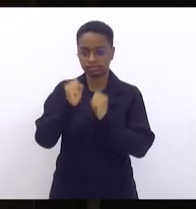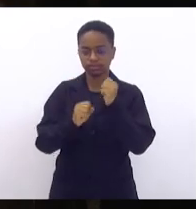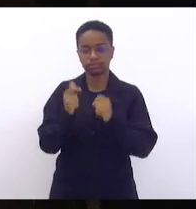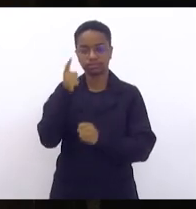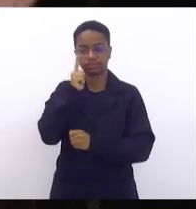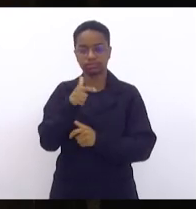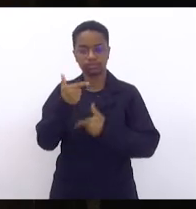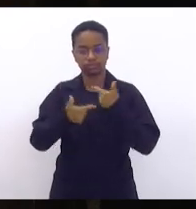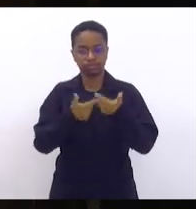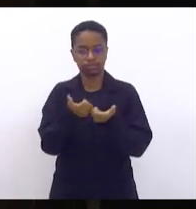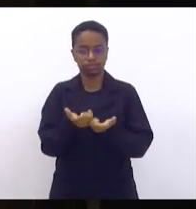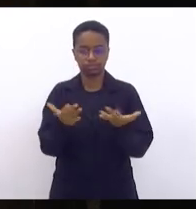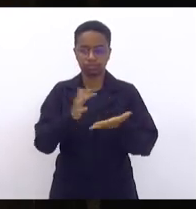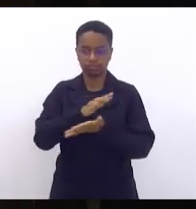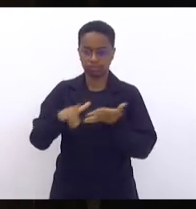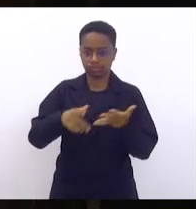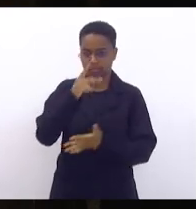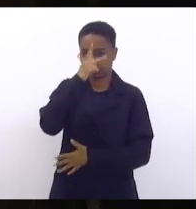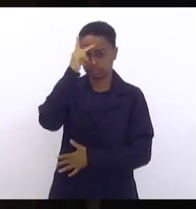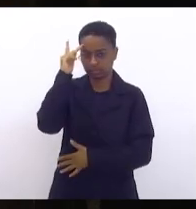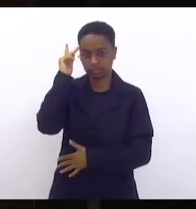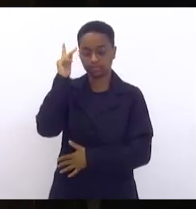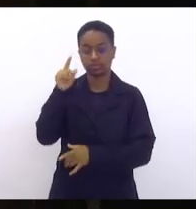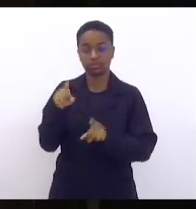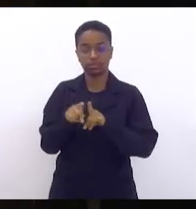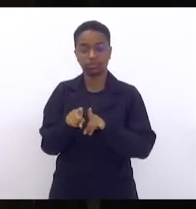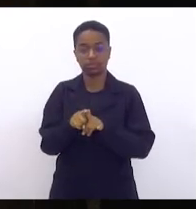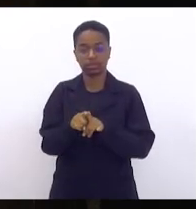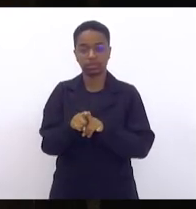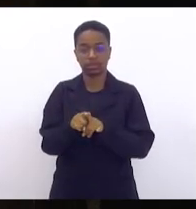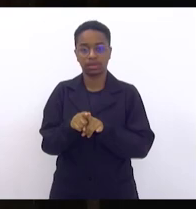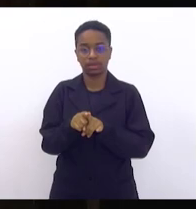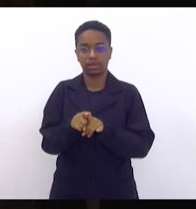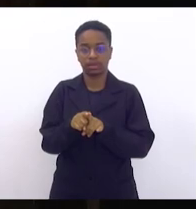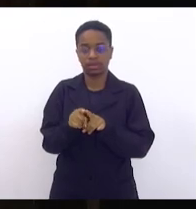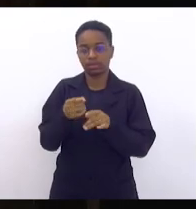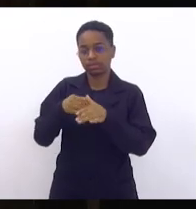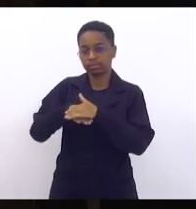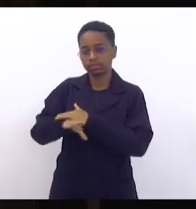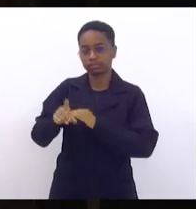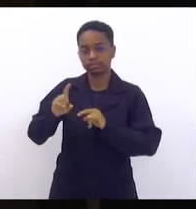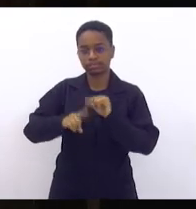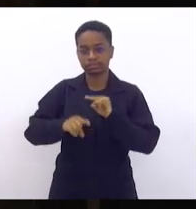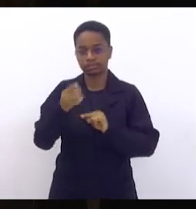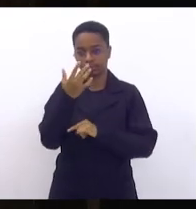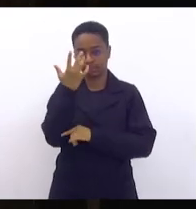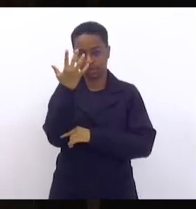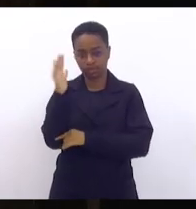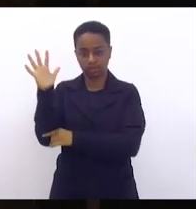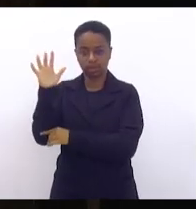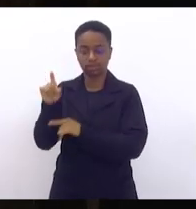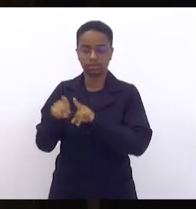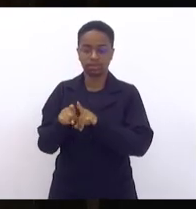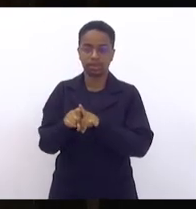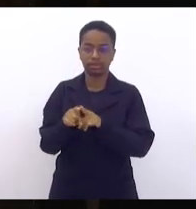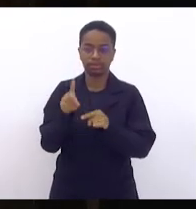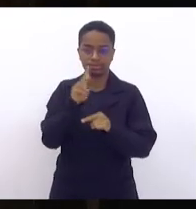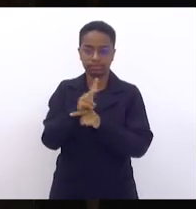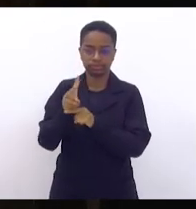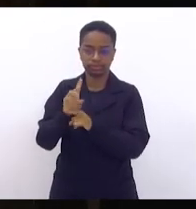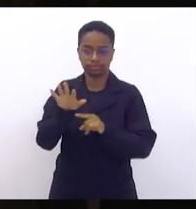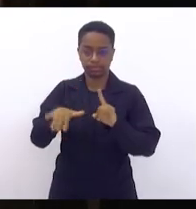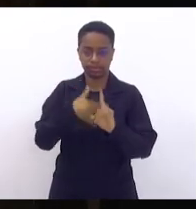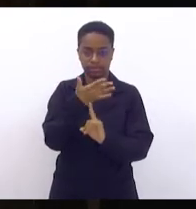trabalho de renda para milhares de pessoas poupando recursos naturais e preservando meio ambiente isso é inteligente pessoal não é verdade